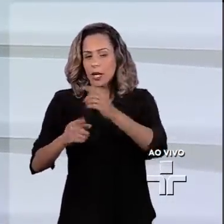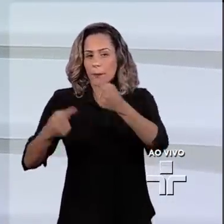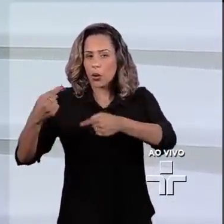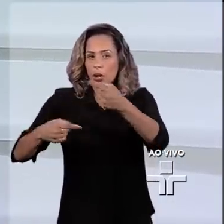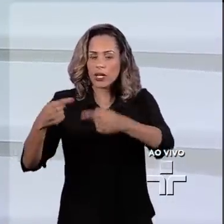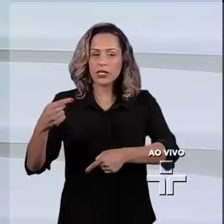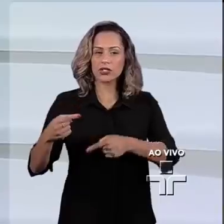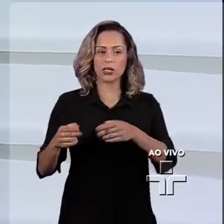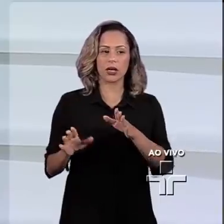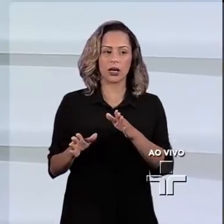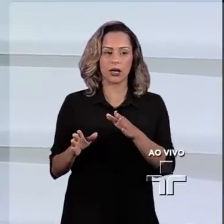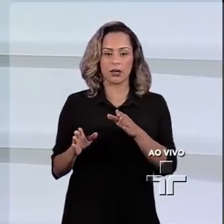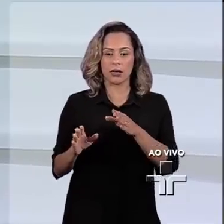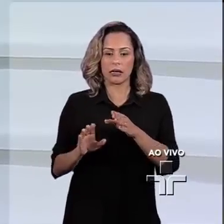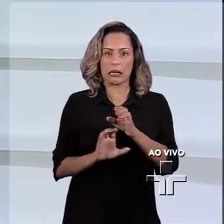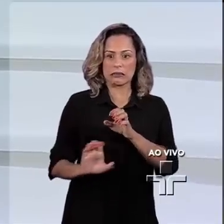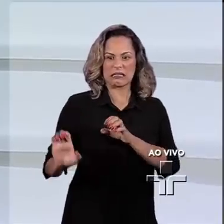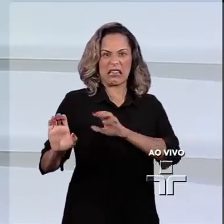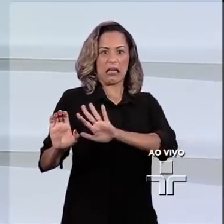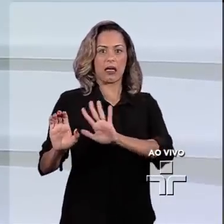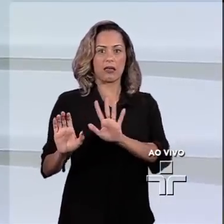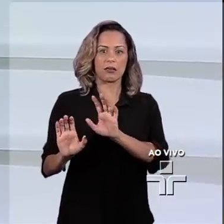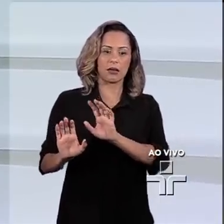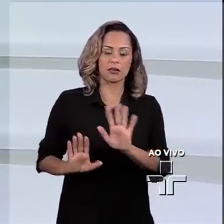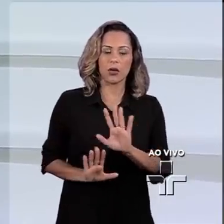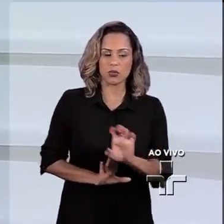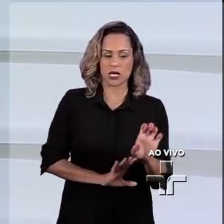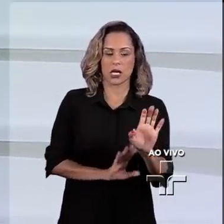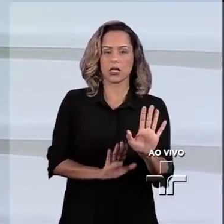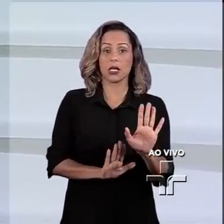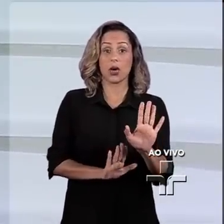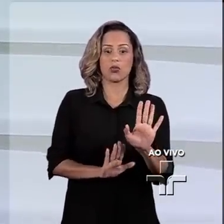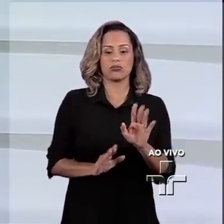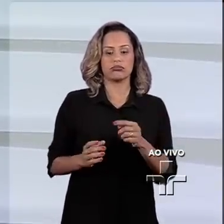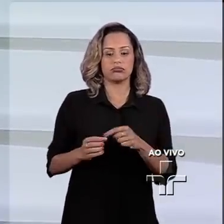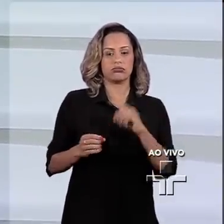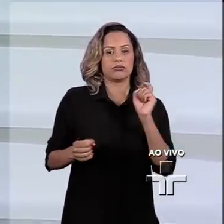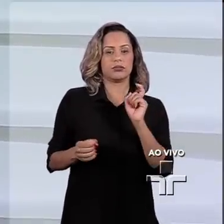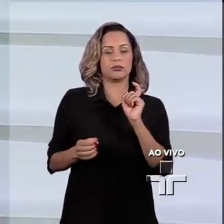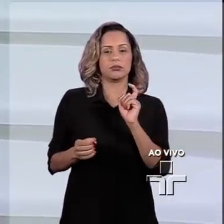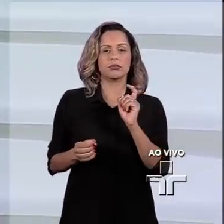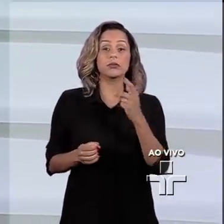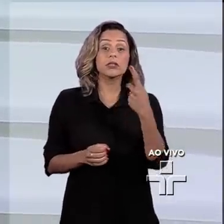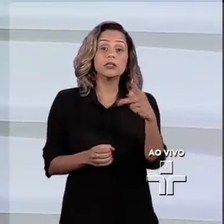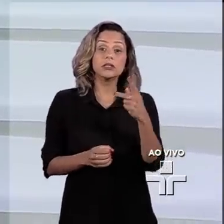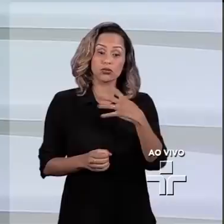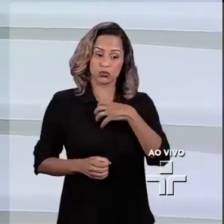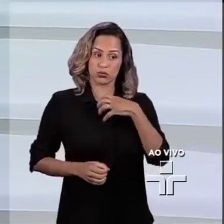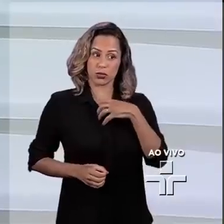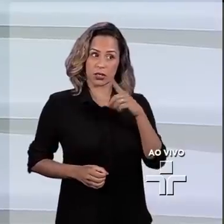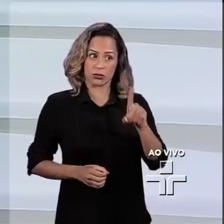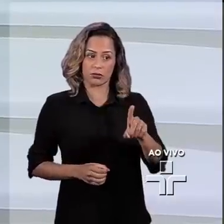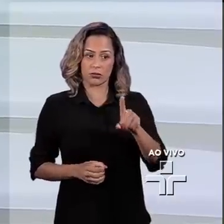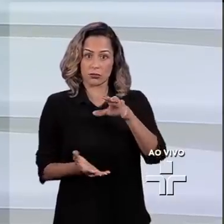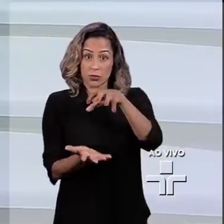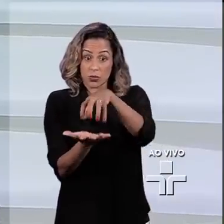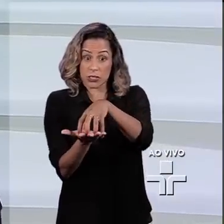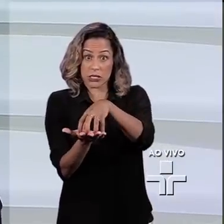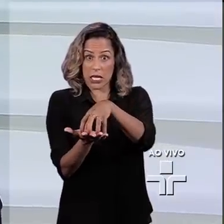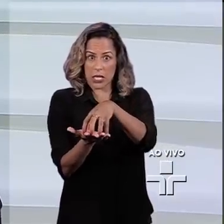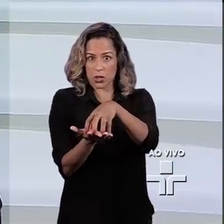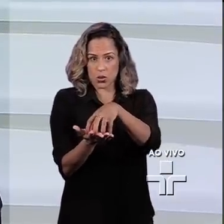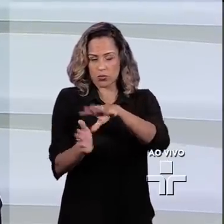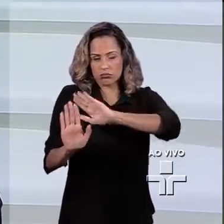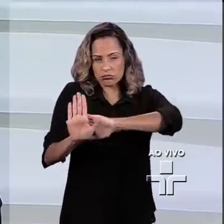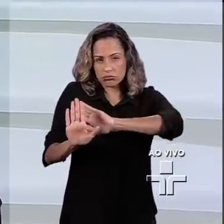quanto o Dória passou a discursar, principalmente depois da campanha. Essa tua guinada centro-esquerda, que não sei se é uma guinada pode dizer